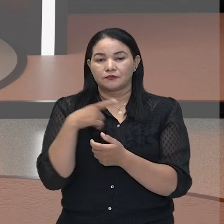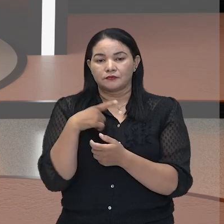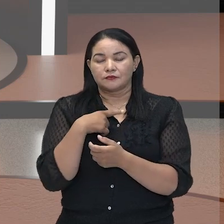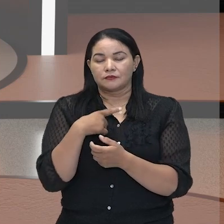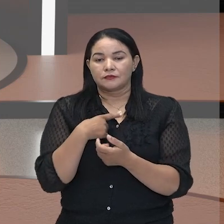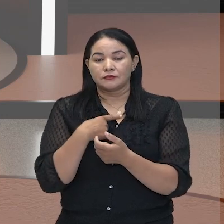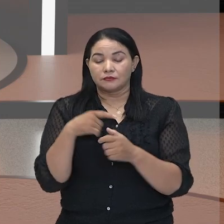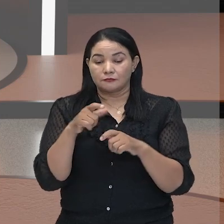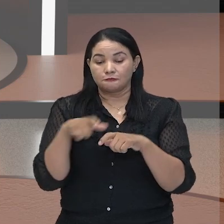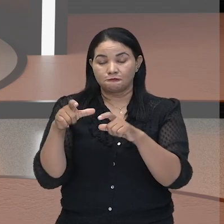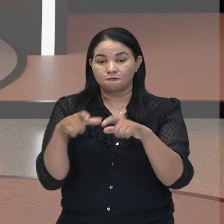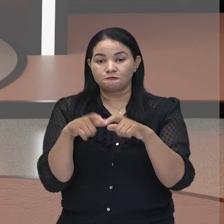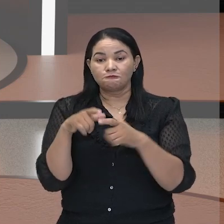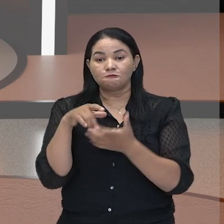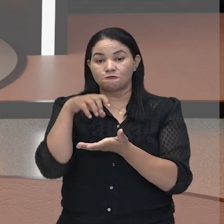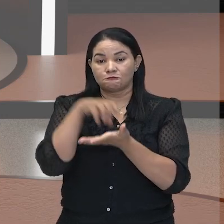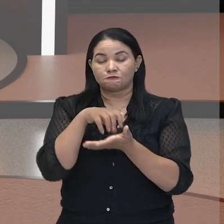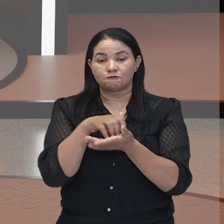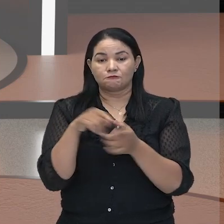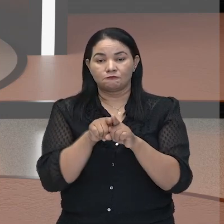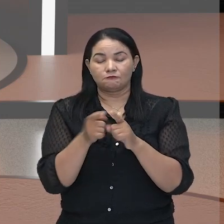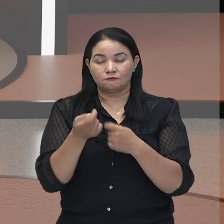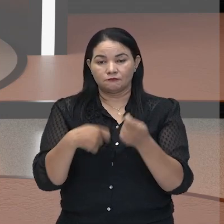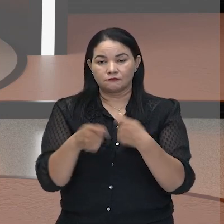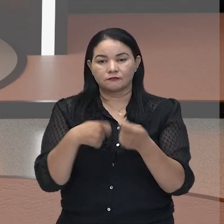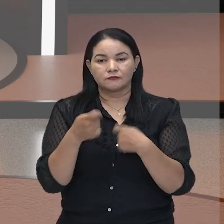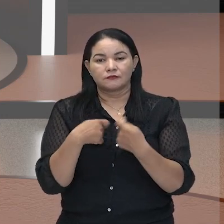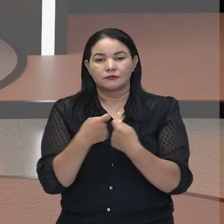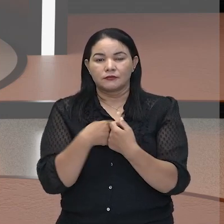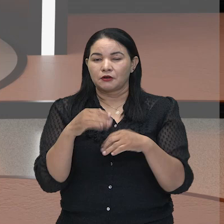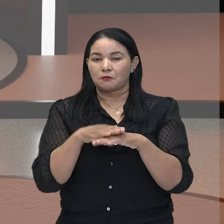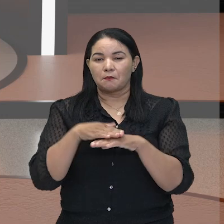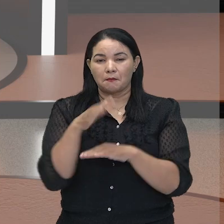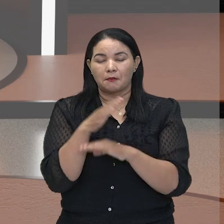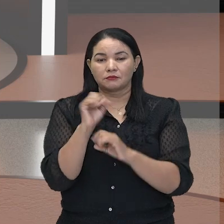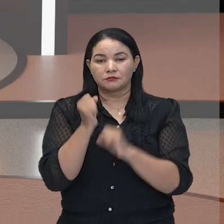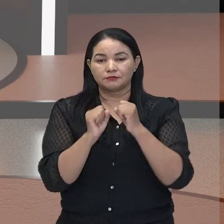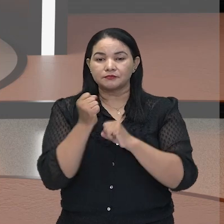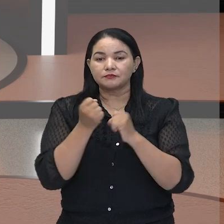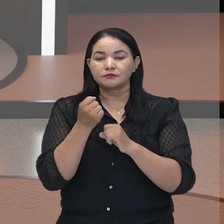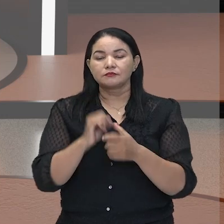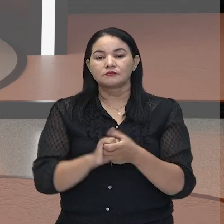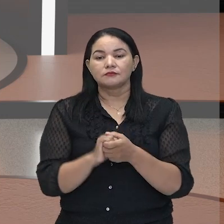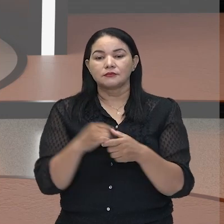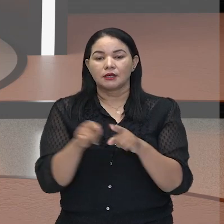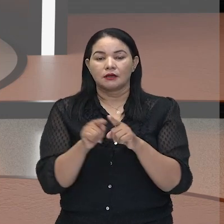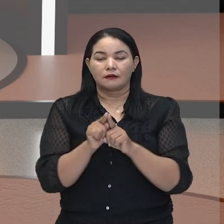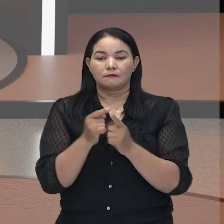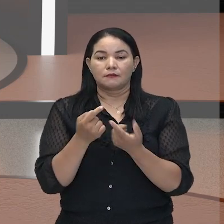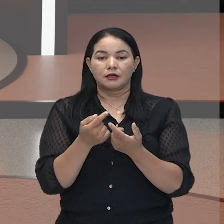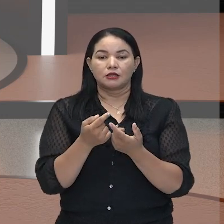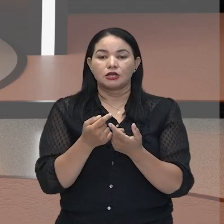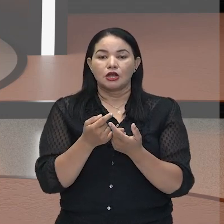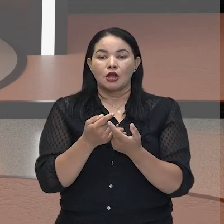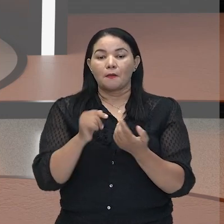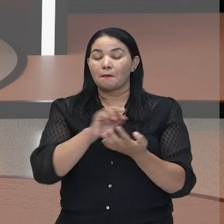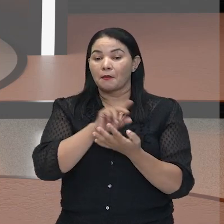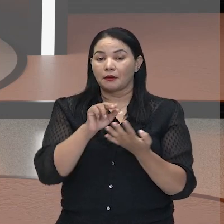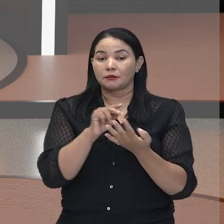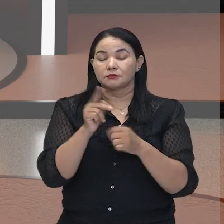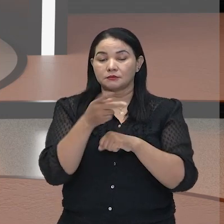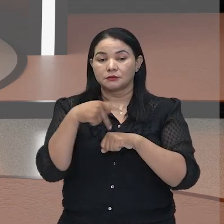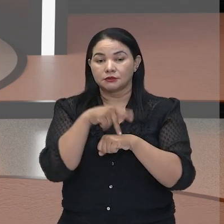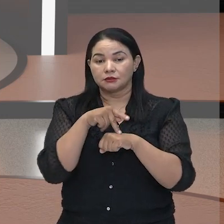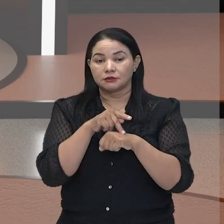numa região central, as suas economias mais industrializadas, como a República Tcheca e a Polônia, e na